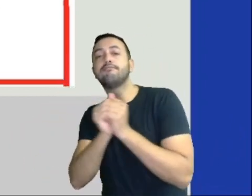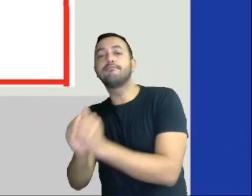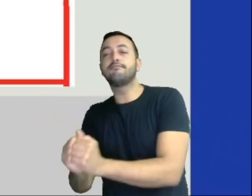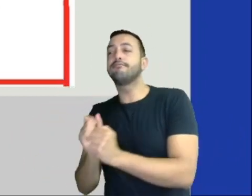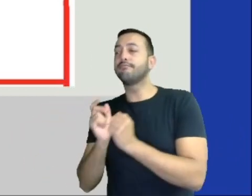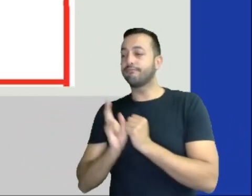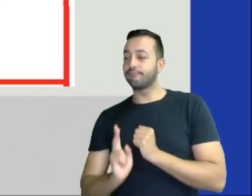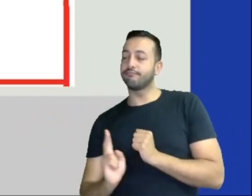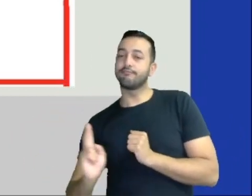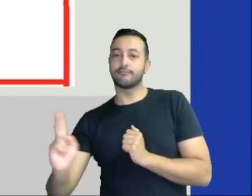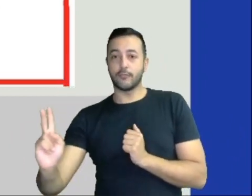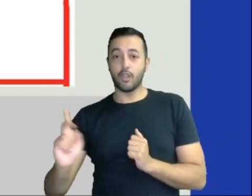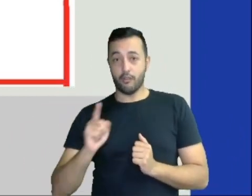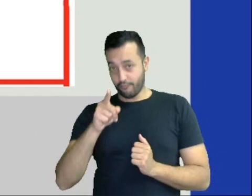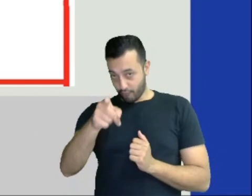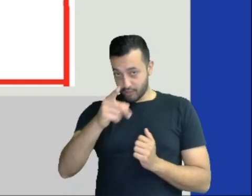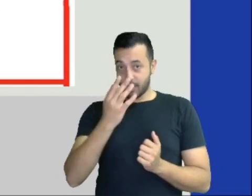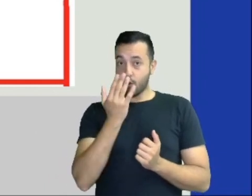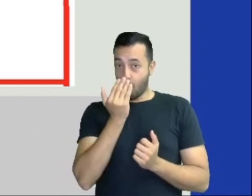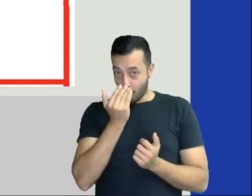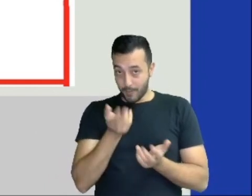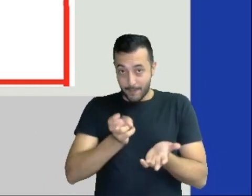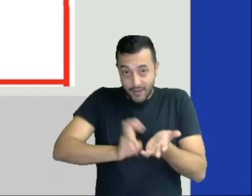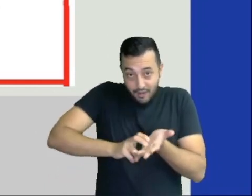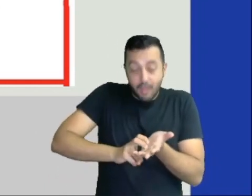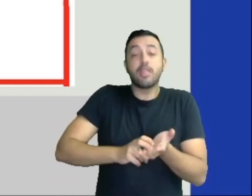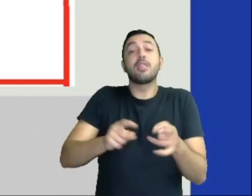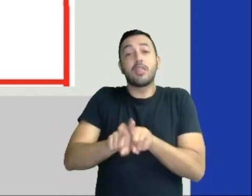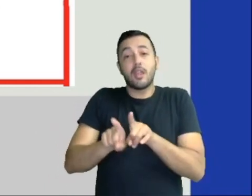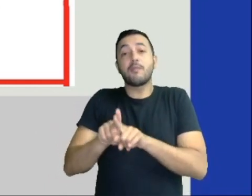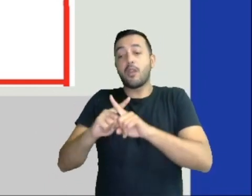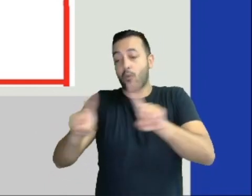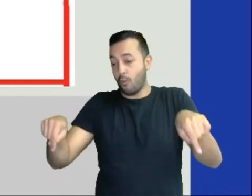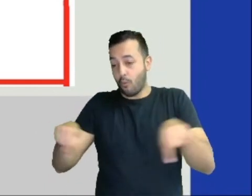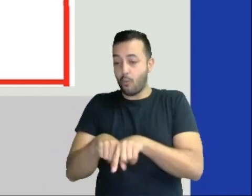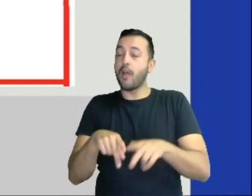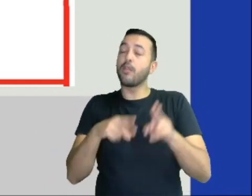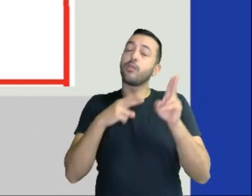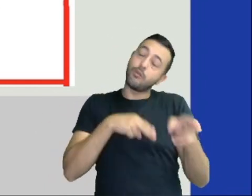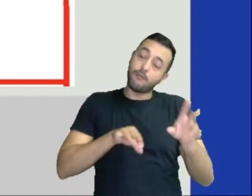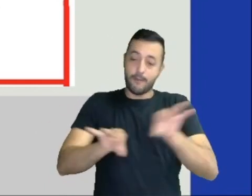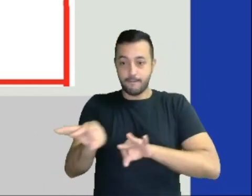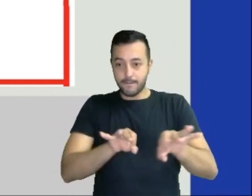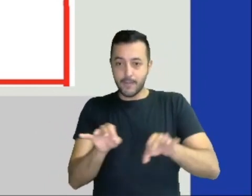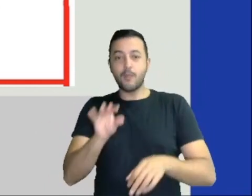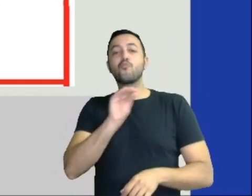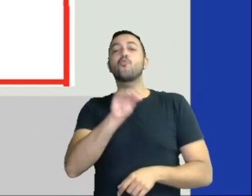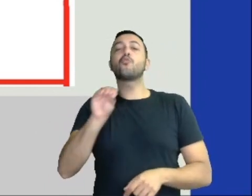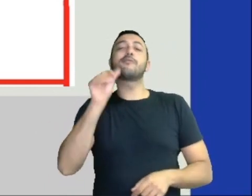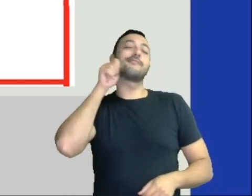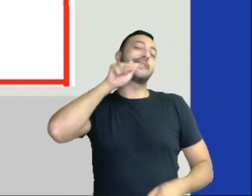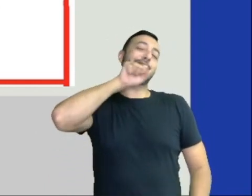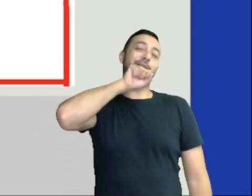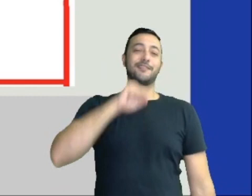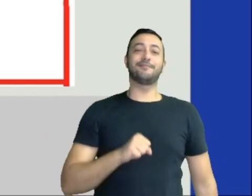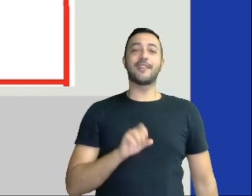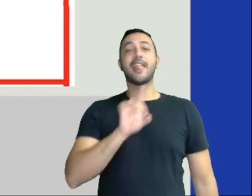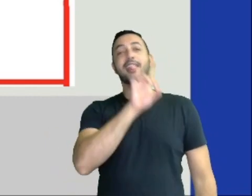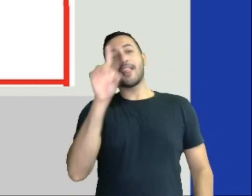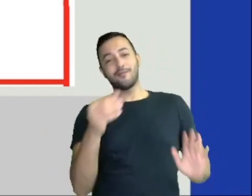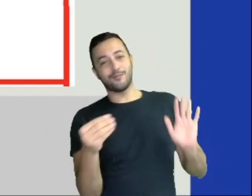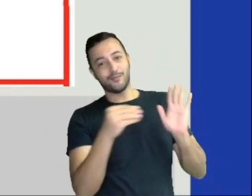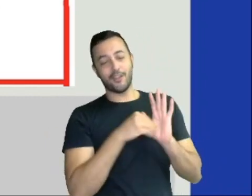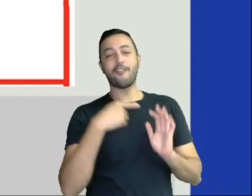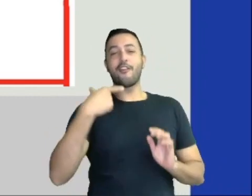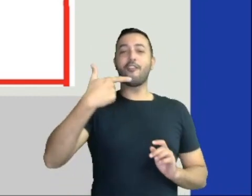seu café e arrume seu quarto volto logo beijos mamãe e aqui ela colocou